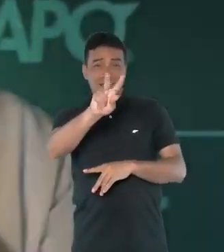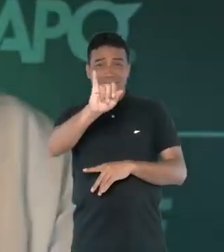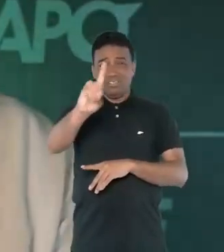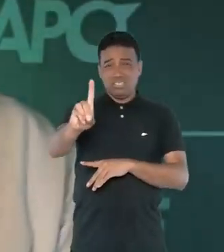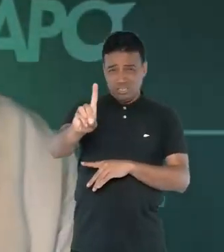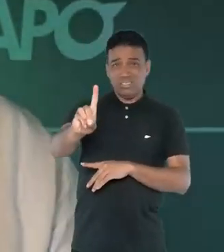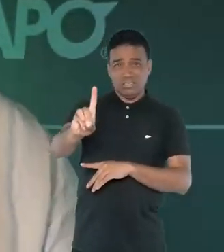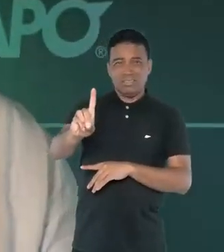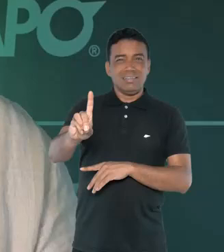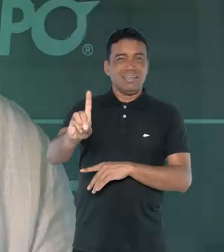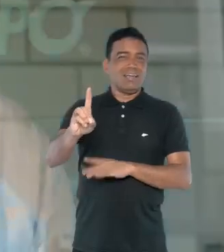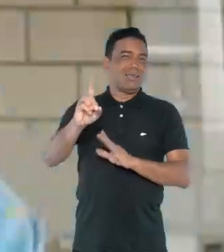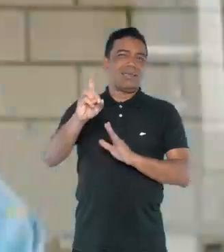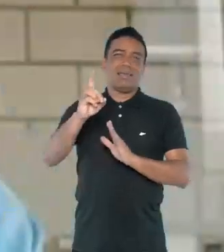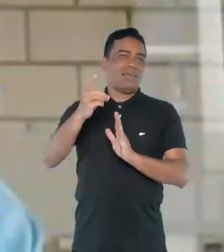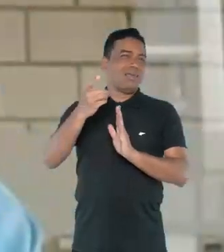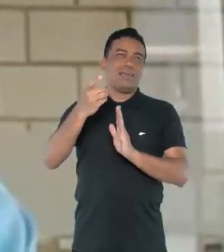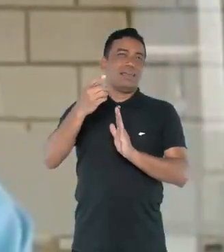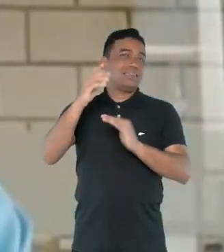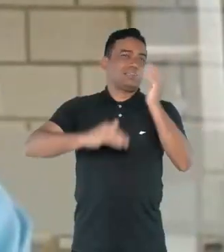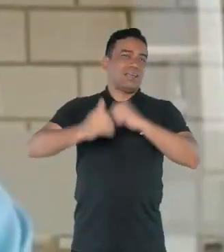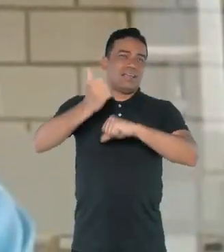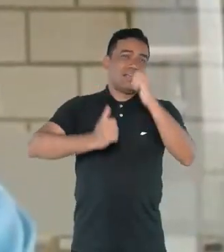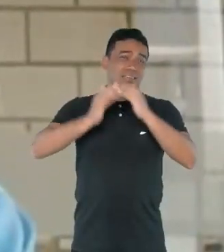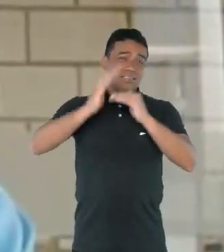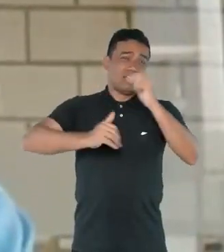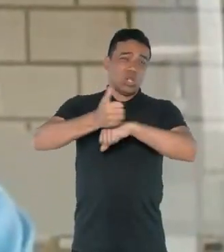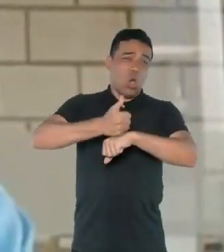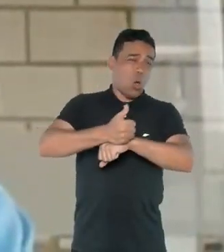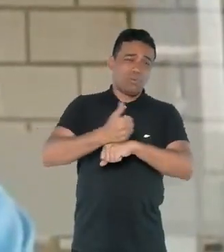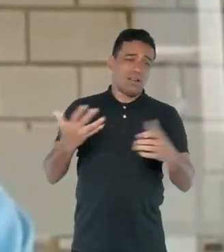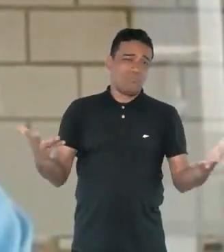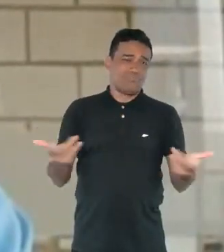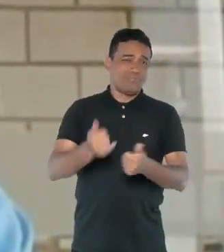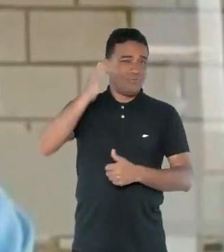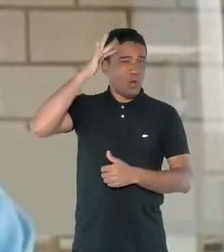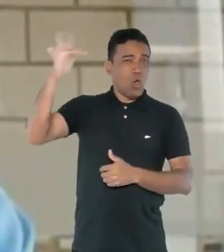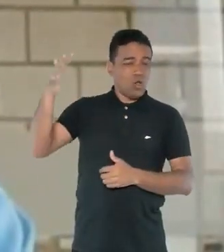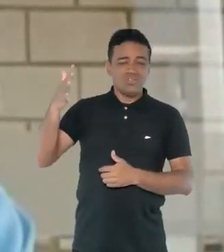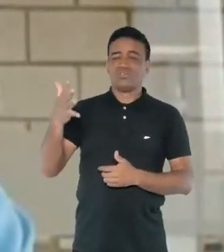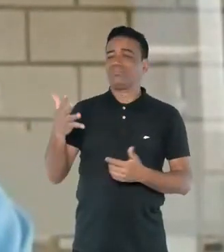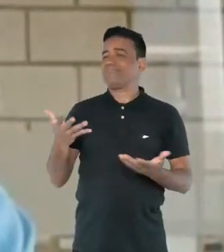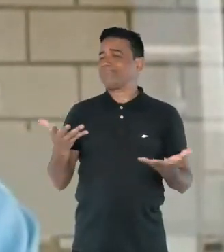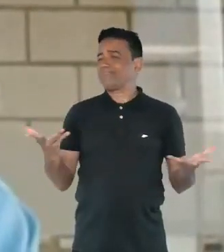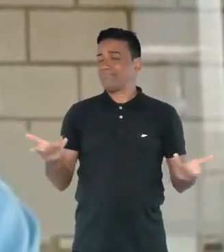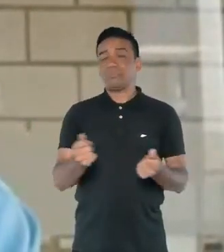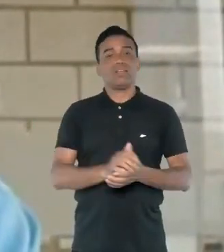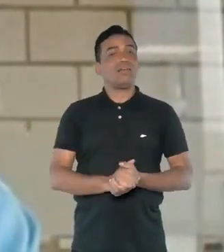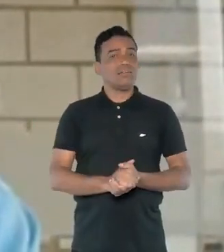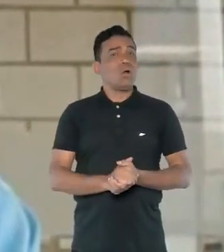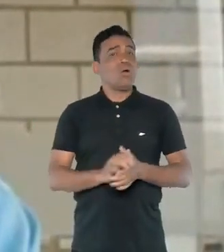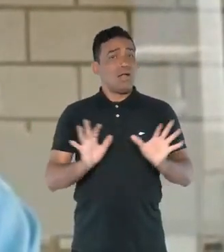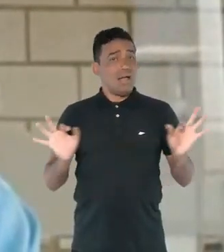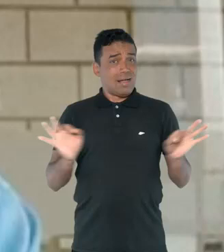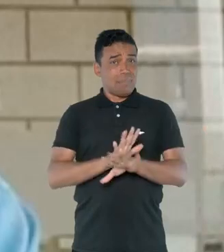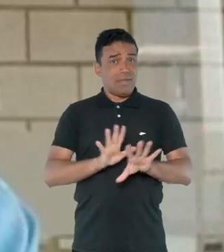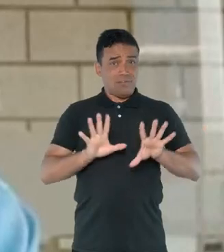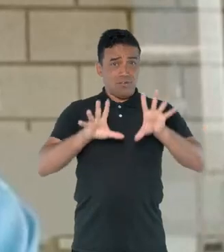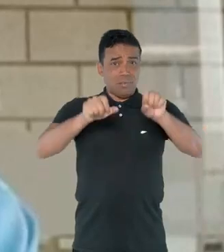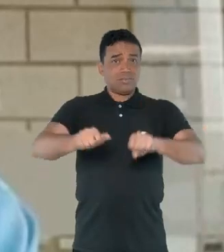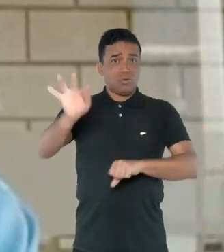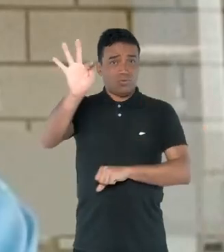Eu confesso que, depois que eu acabei a graduação em filosofia, eu tinha